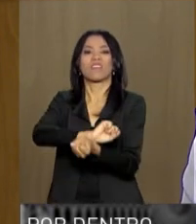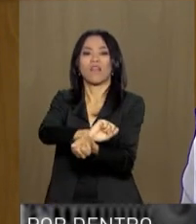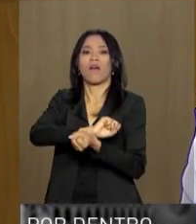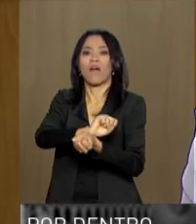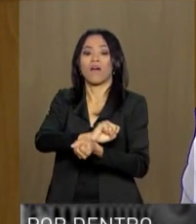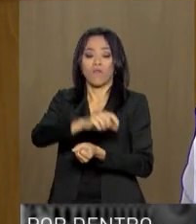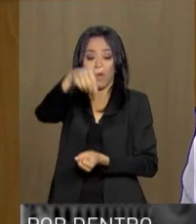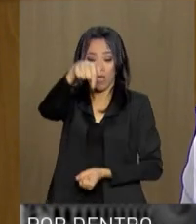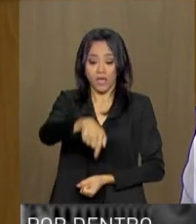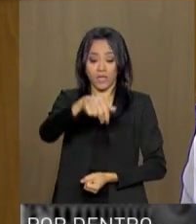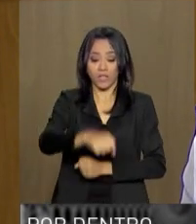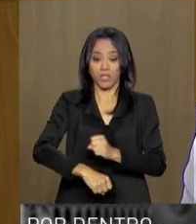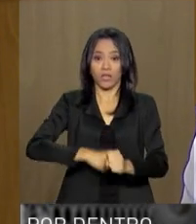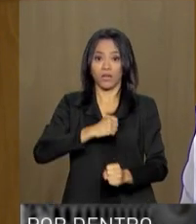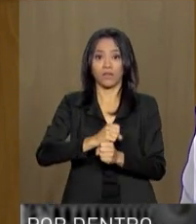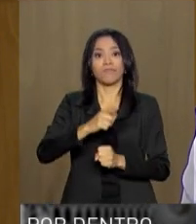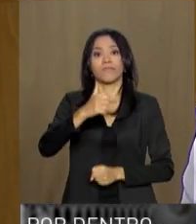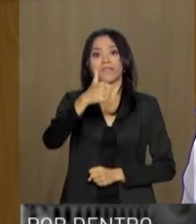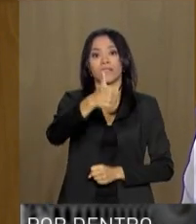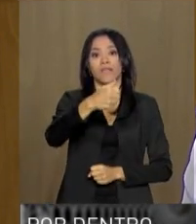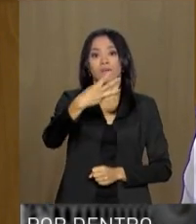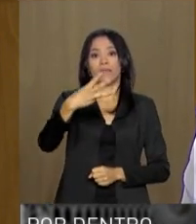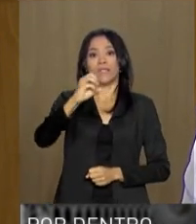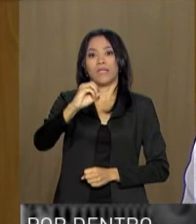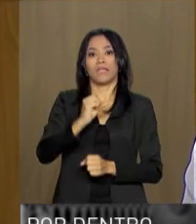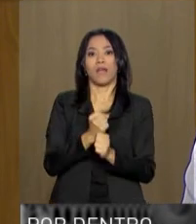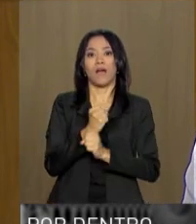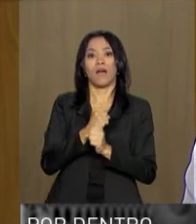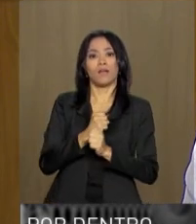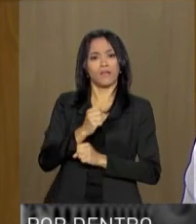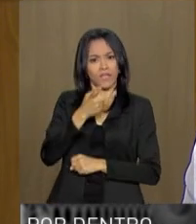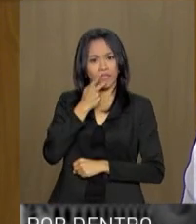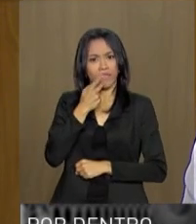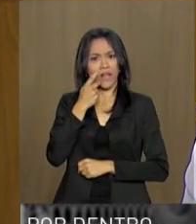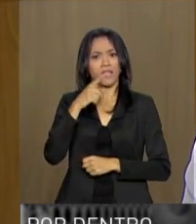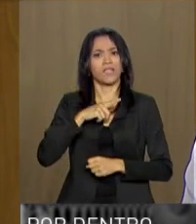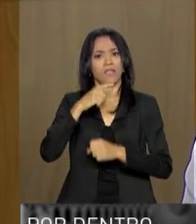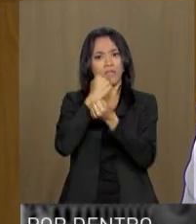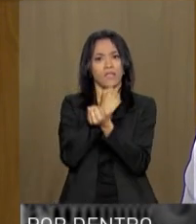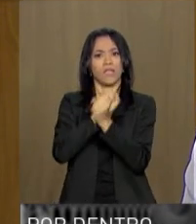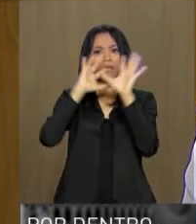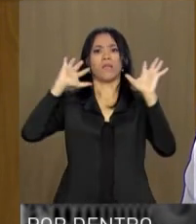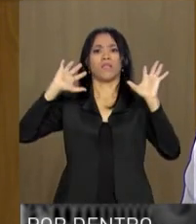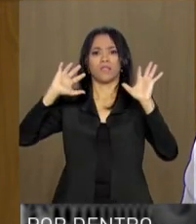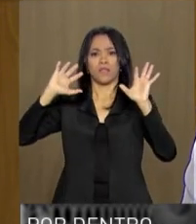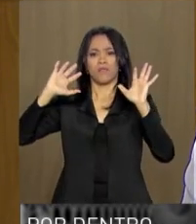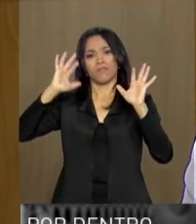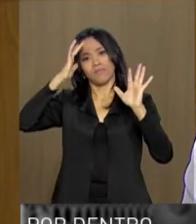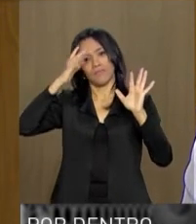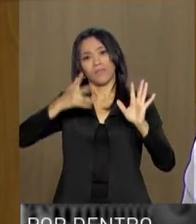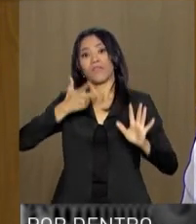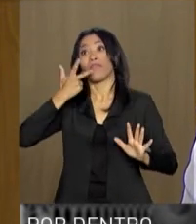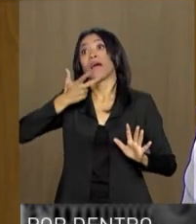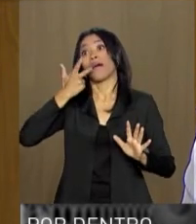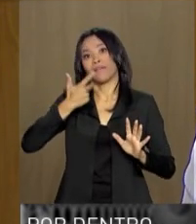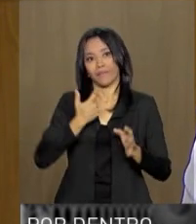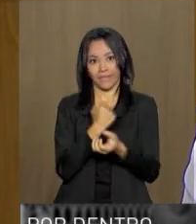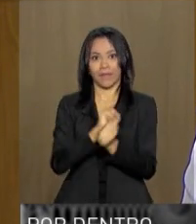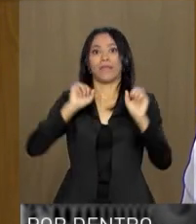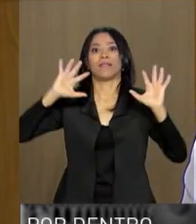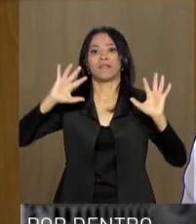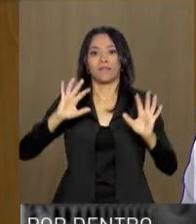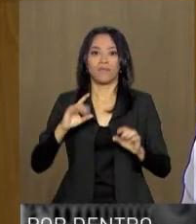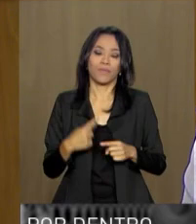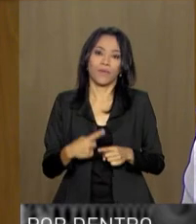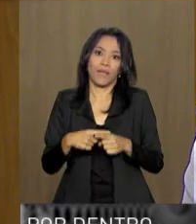130 anos que dizem que houve a abolição da escravatura eu falo dizem por que até hoje nós somos maioria